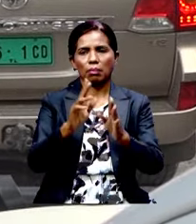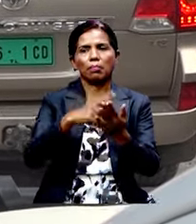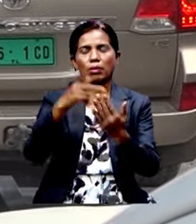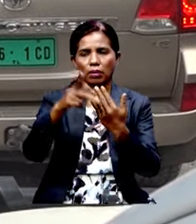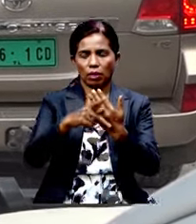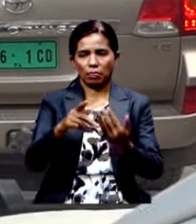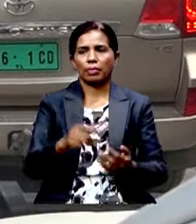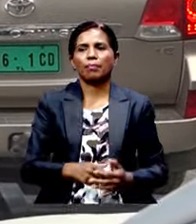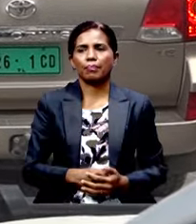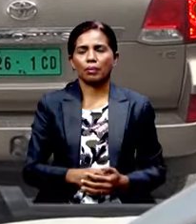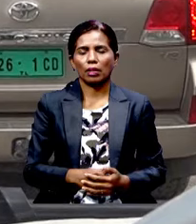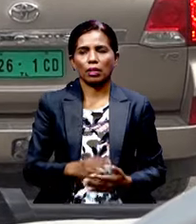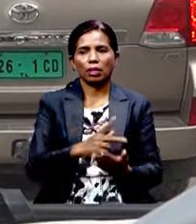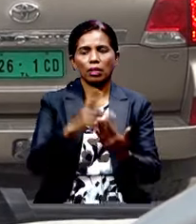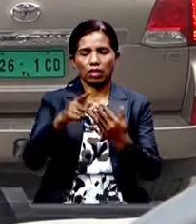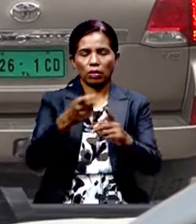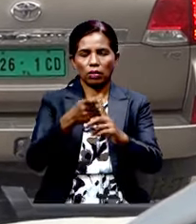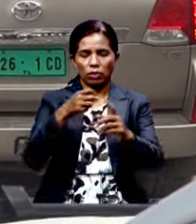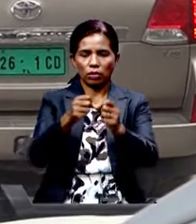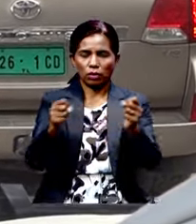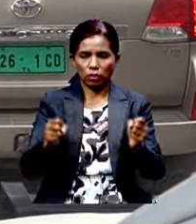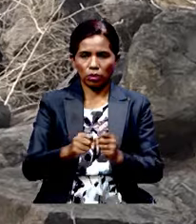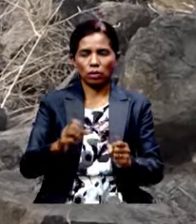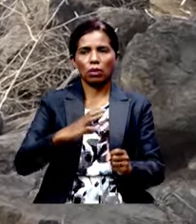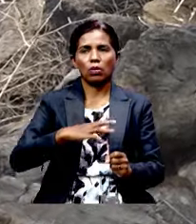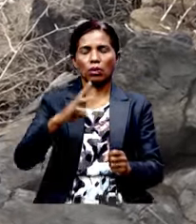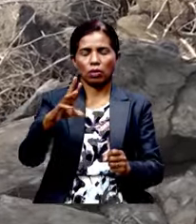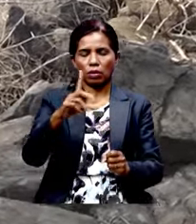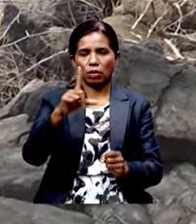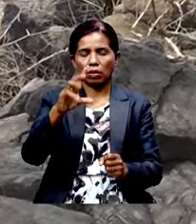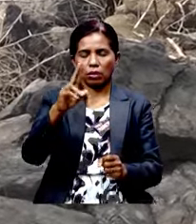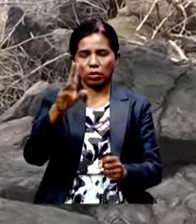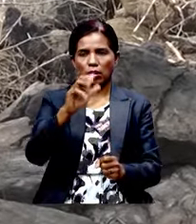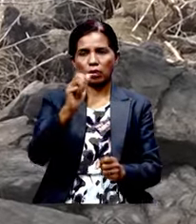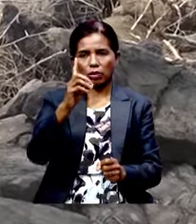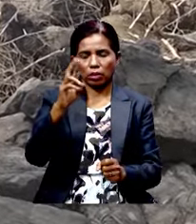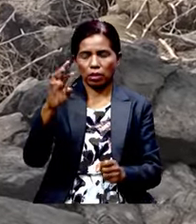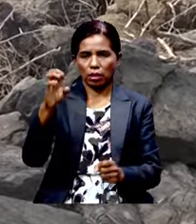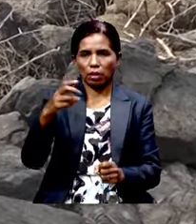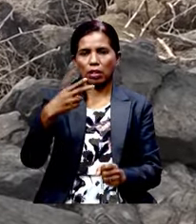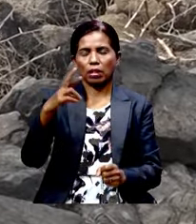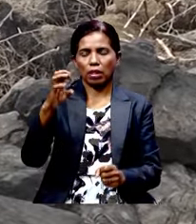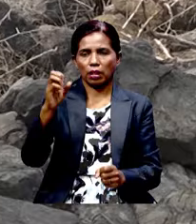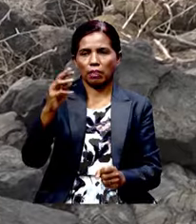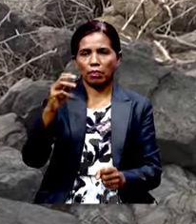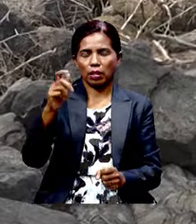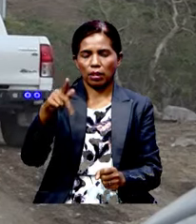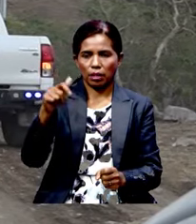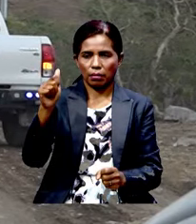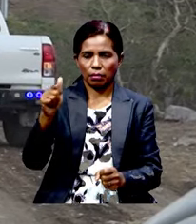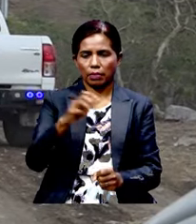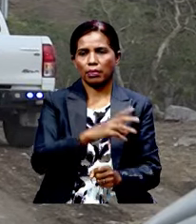administrativo Cailaco e Sukualo com postos de Suku Gulolo Guenulai Atudara Reiheu Manapa